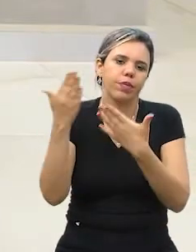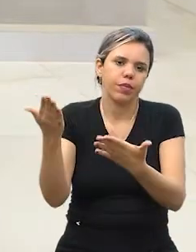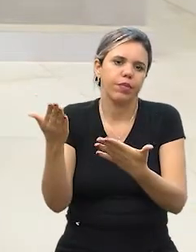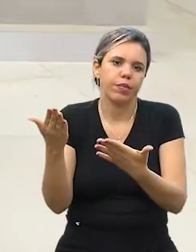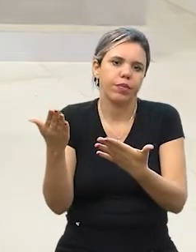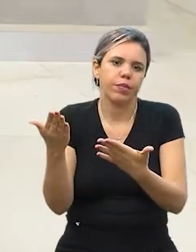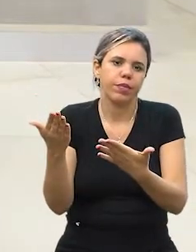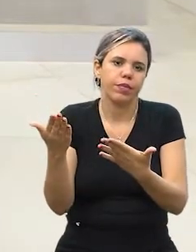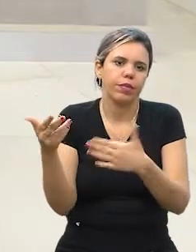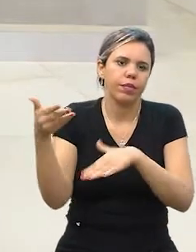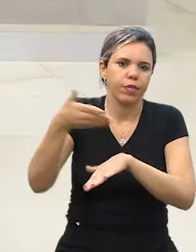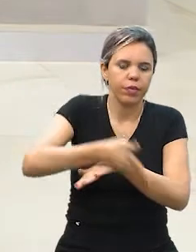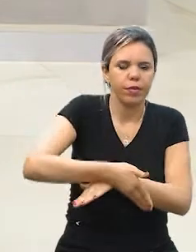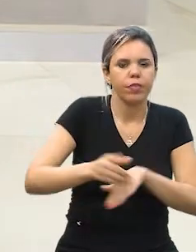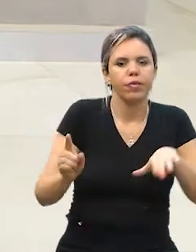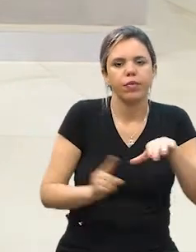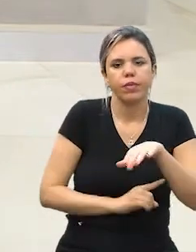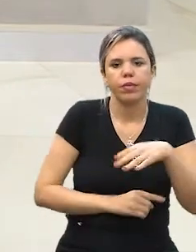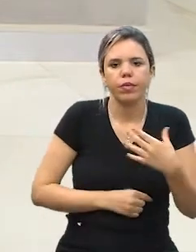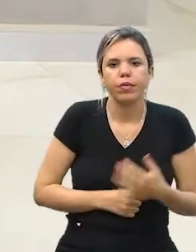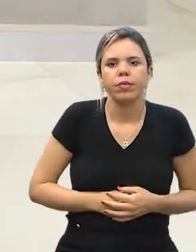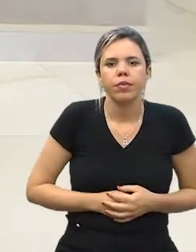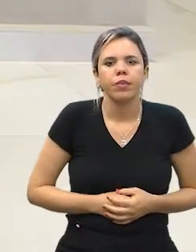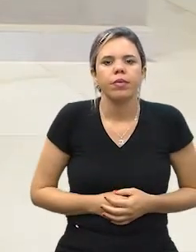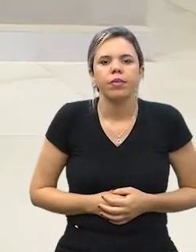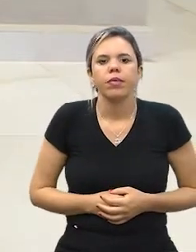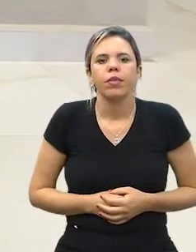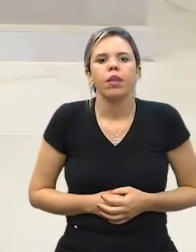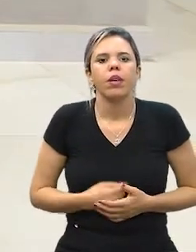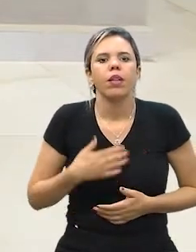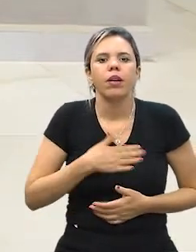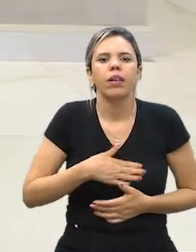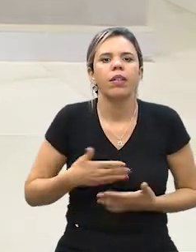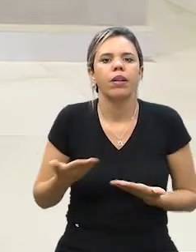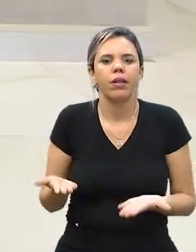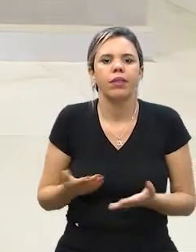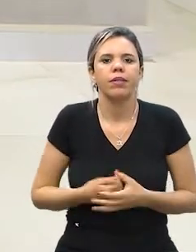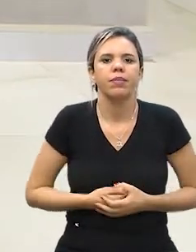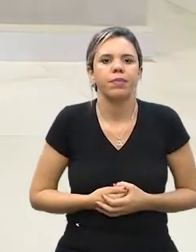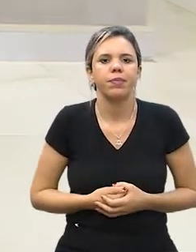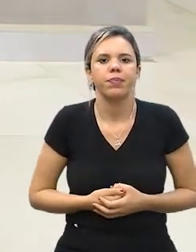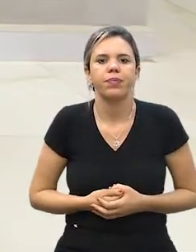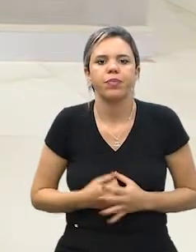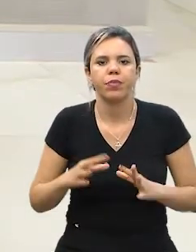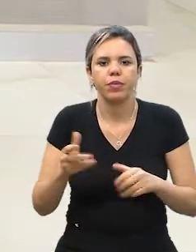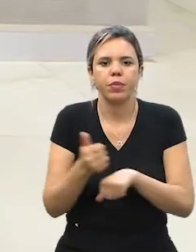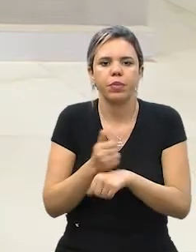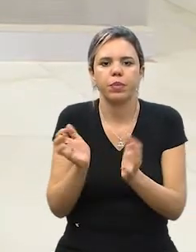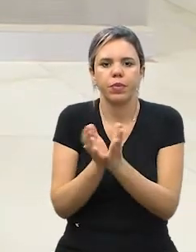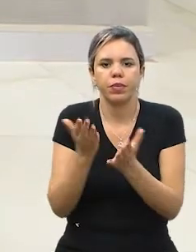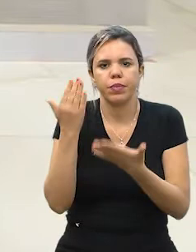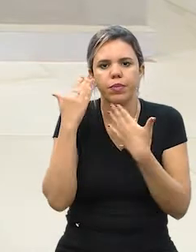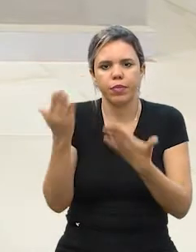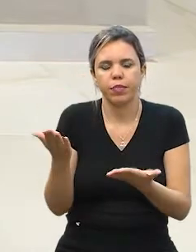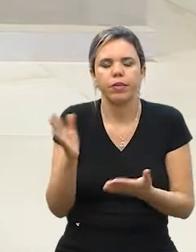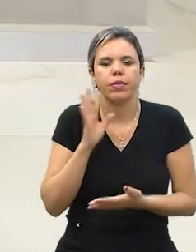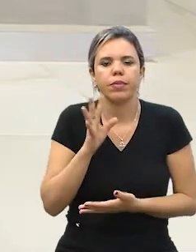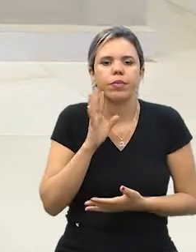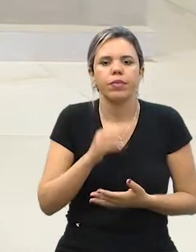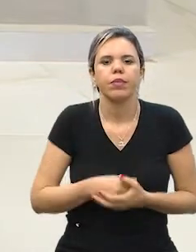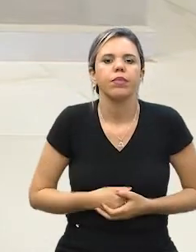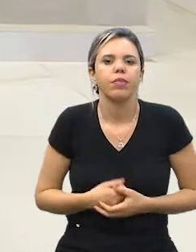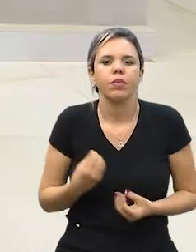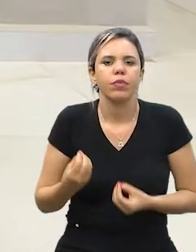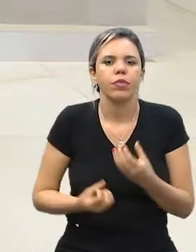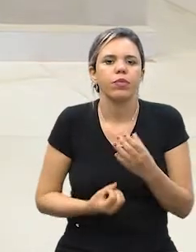por vocês virem aqui na clínica e é um prazer receber você e toda a sua equipe. Muito obrigado. Bacana. Como